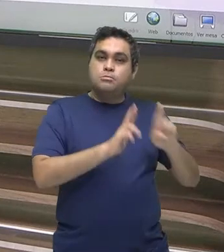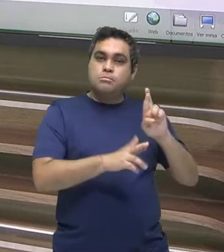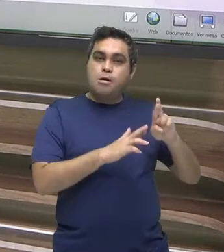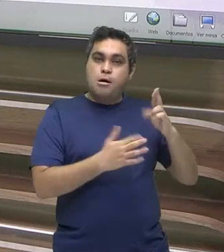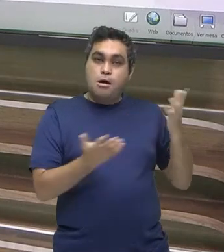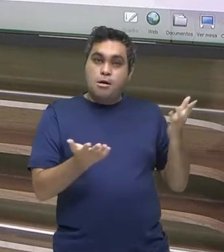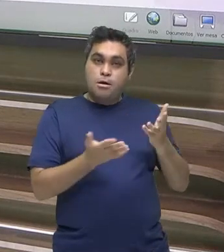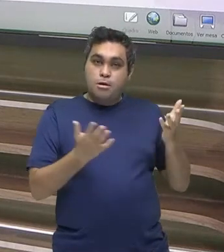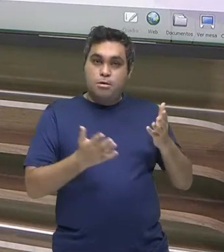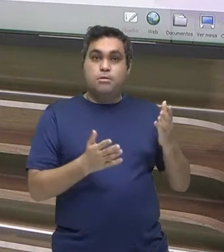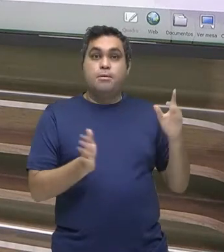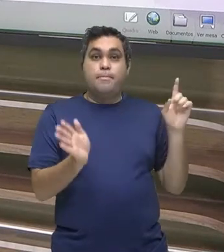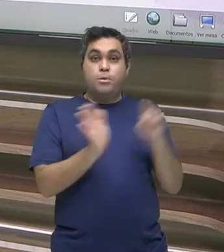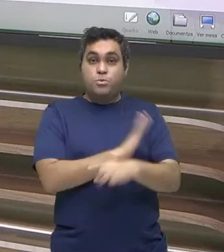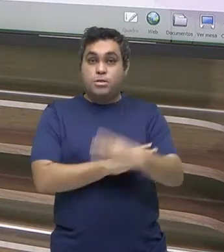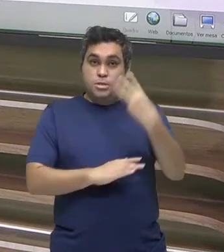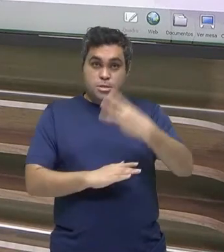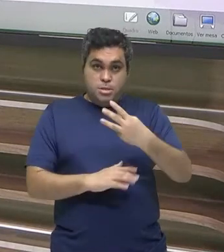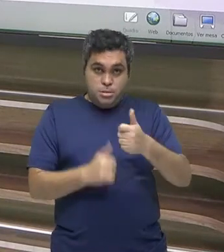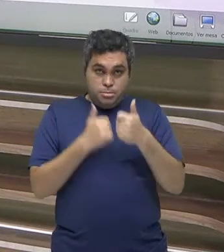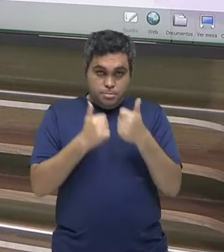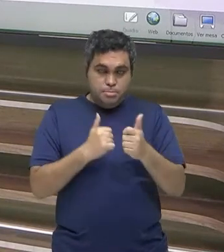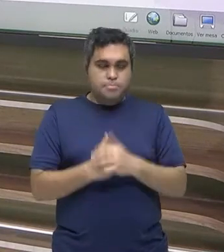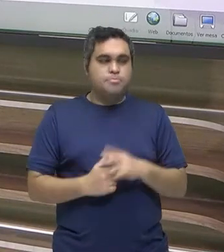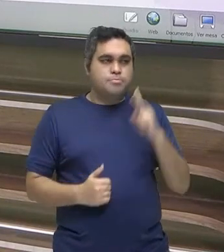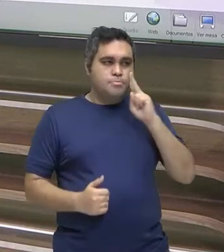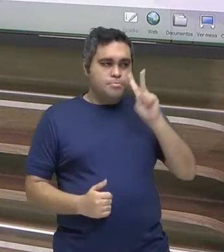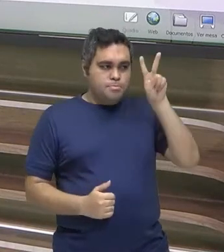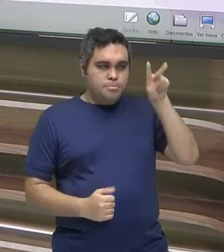em relação à terceira questão. Aí nós temos aqui